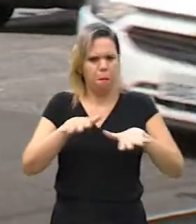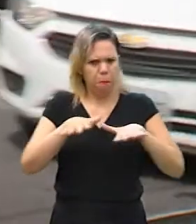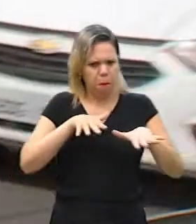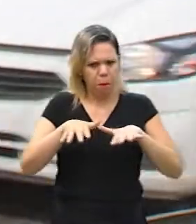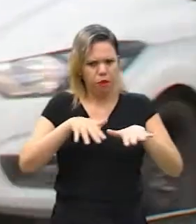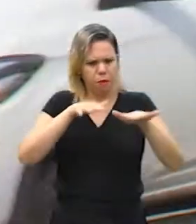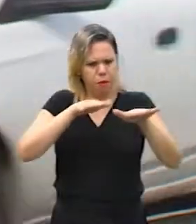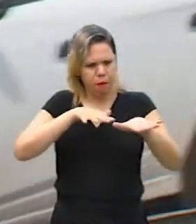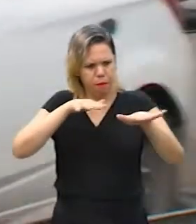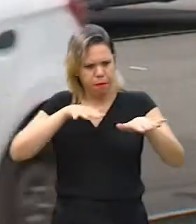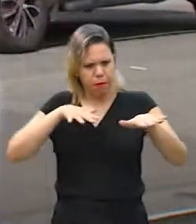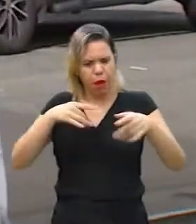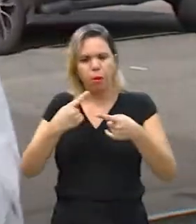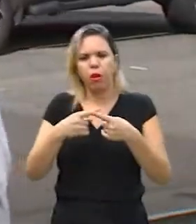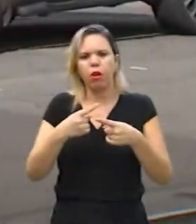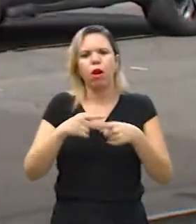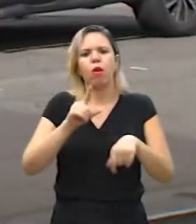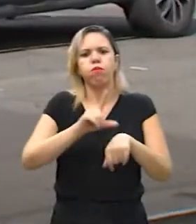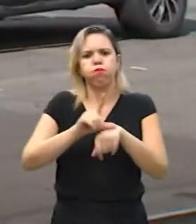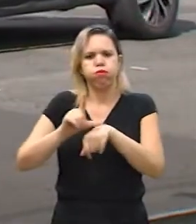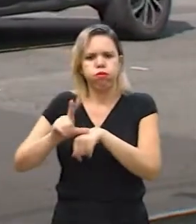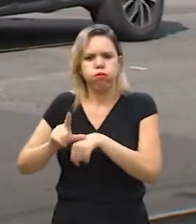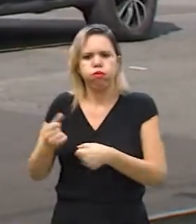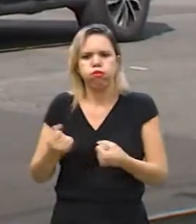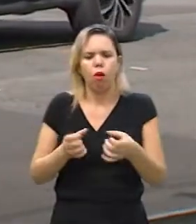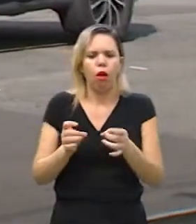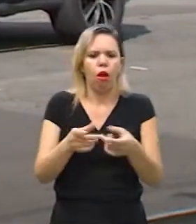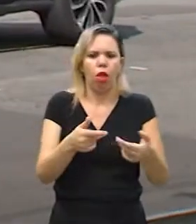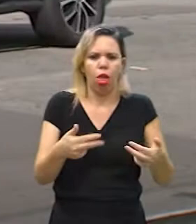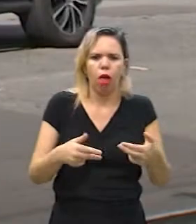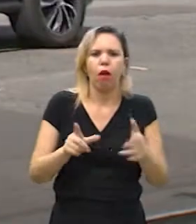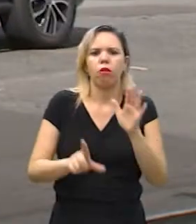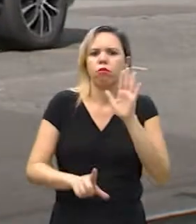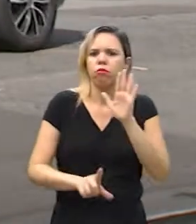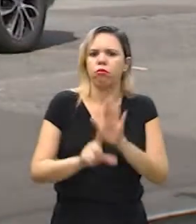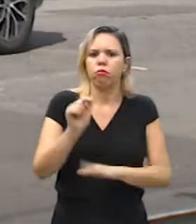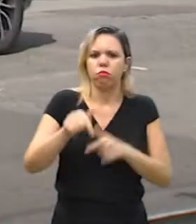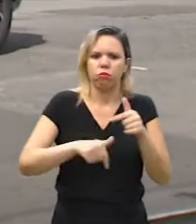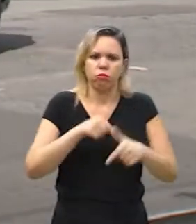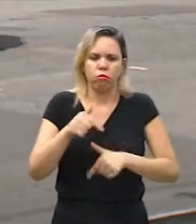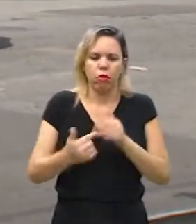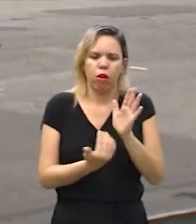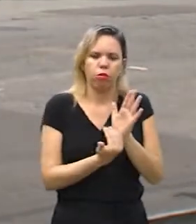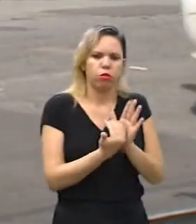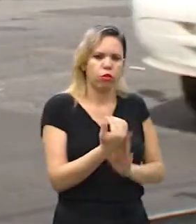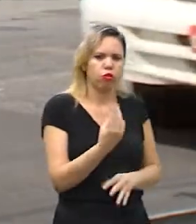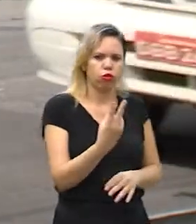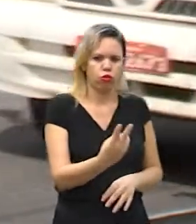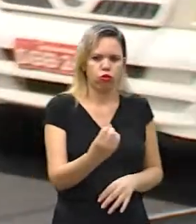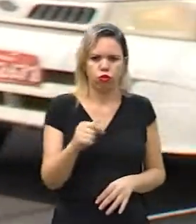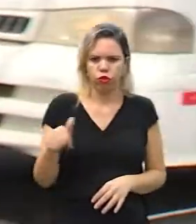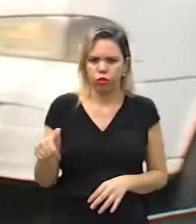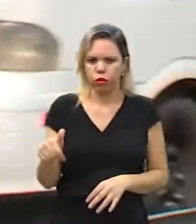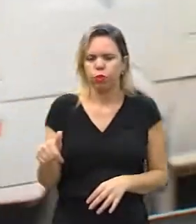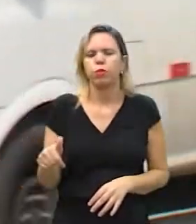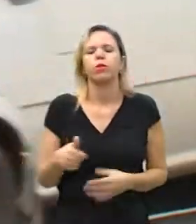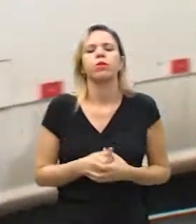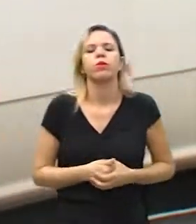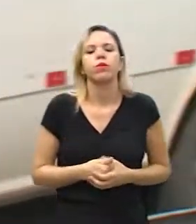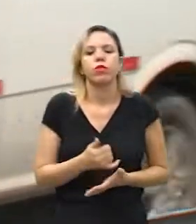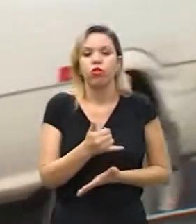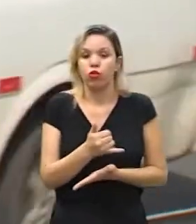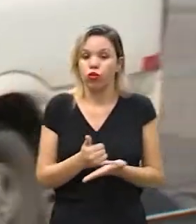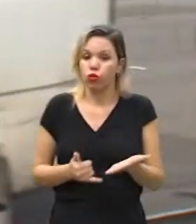importante esse movimento porque o comércio que gera renda que gera trabalho e com o aumento de duzentos e sete porcento